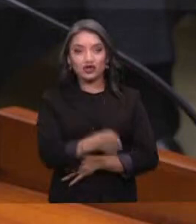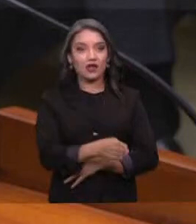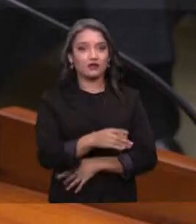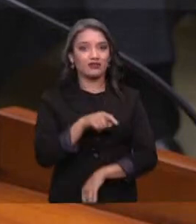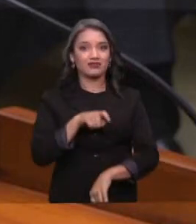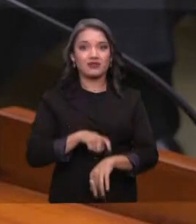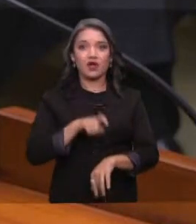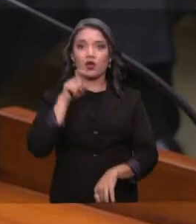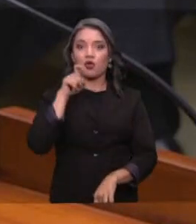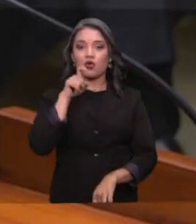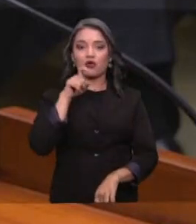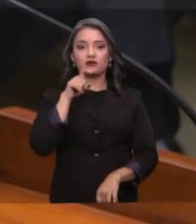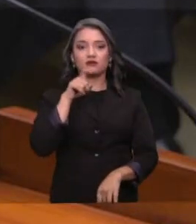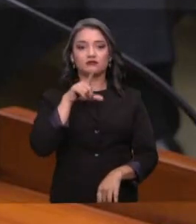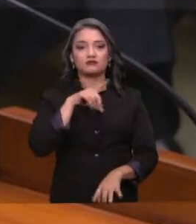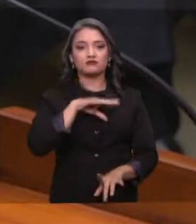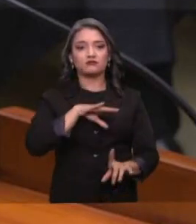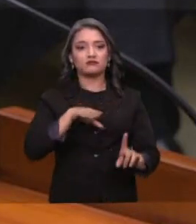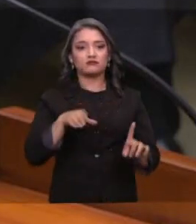automaticamente